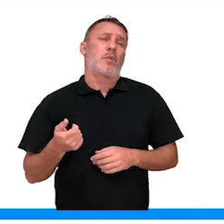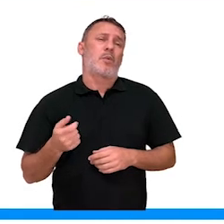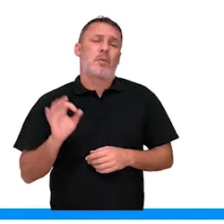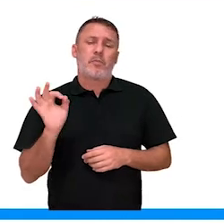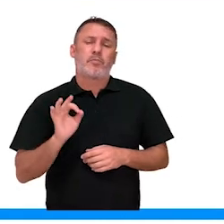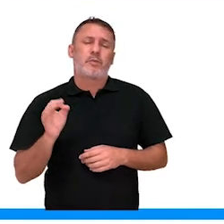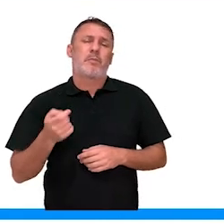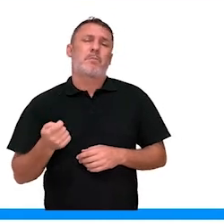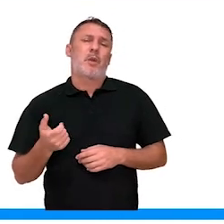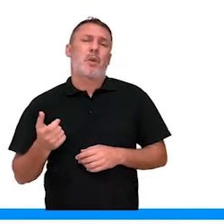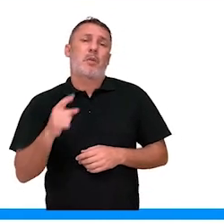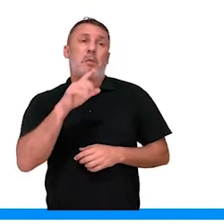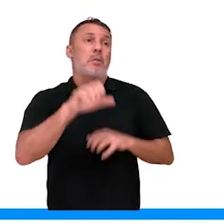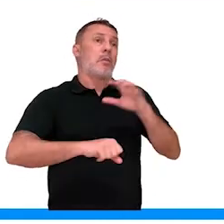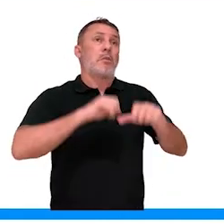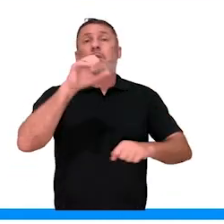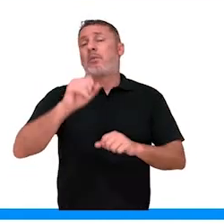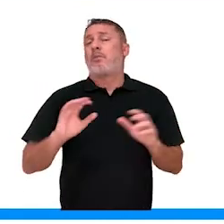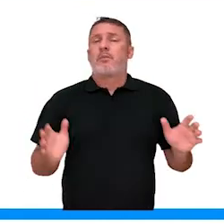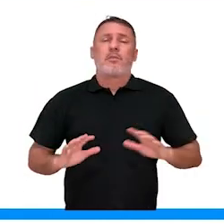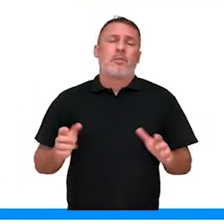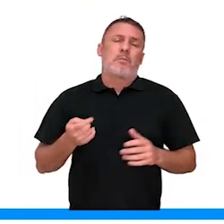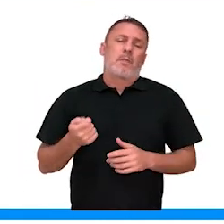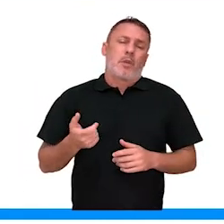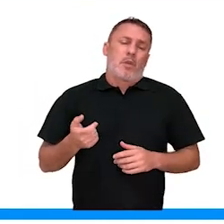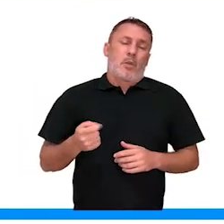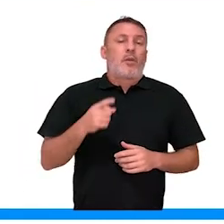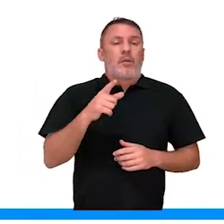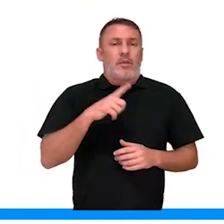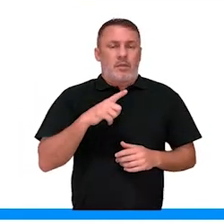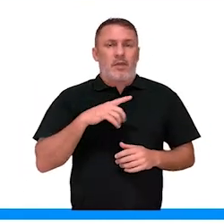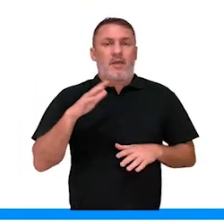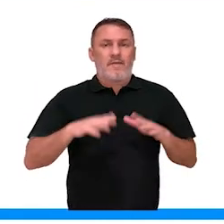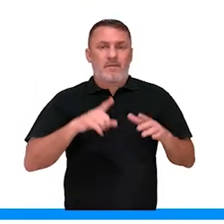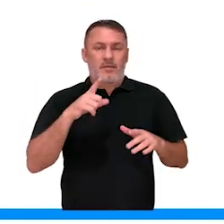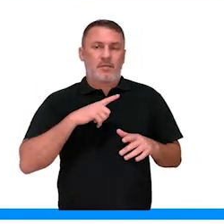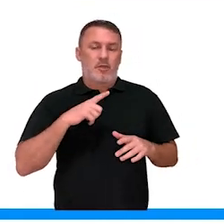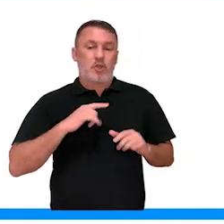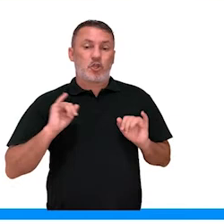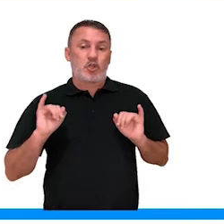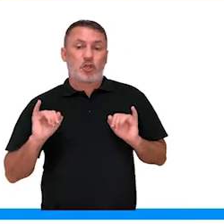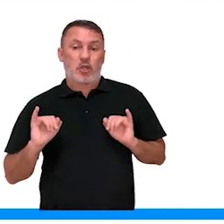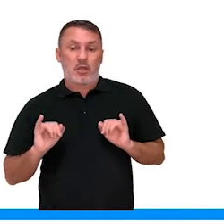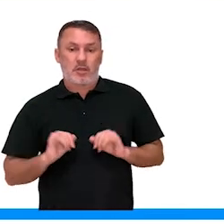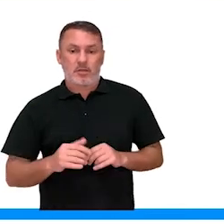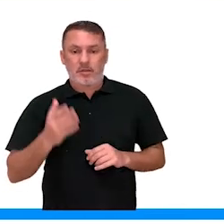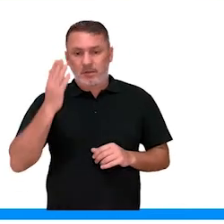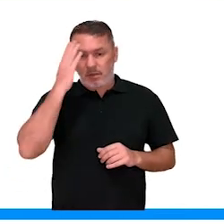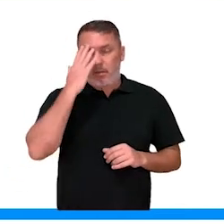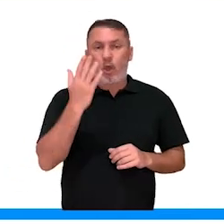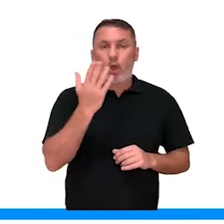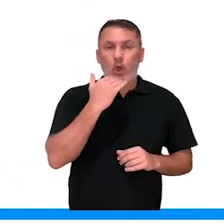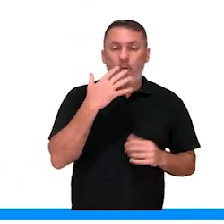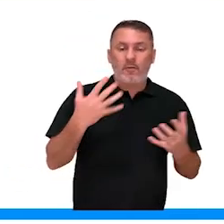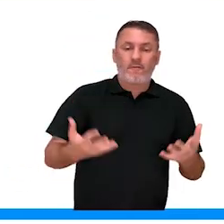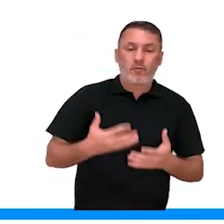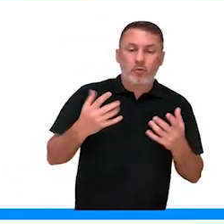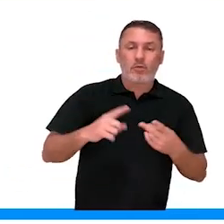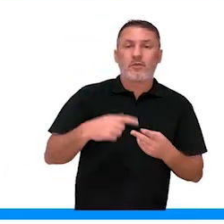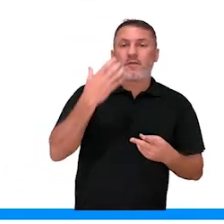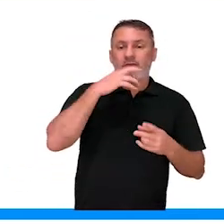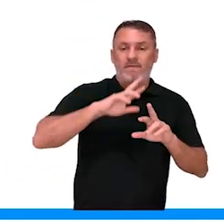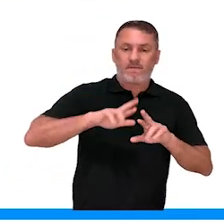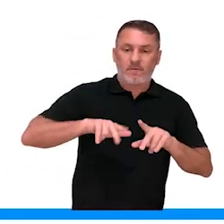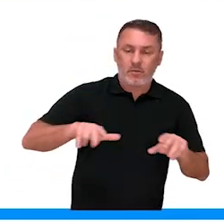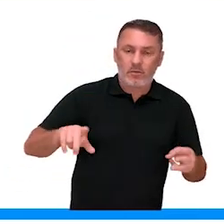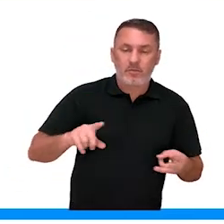mínima, é uma quantidade pequena, são micronutrientes. Uma dieta rica em vegetais, comendo legumes,